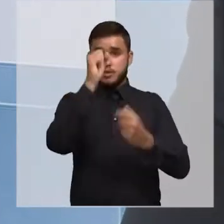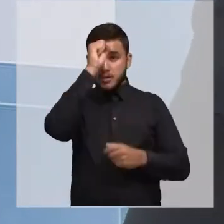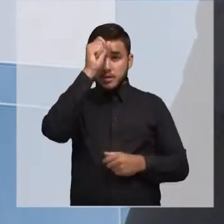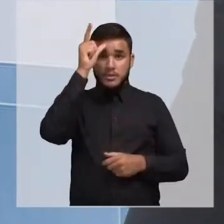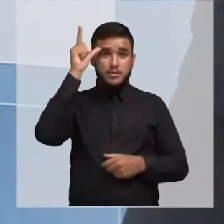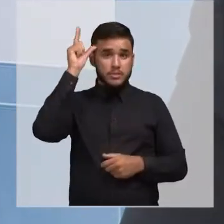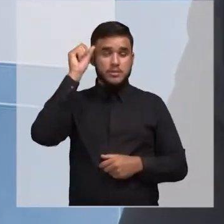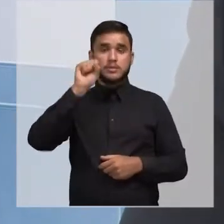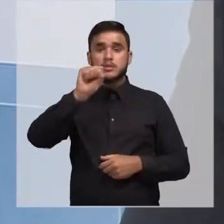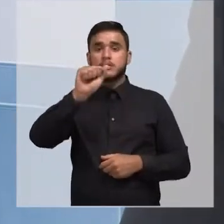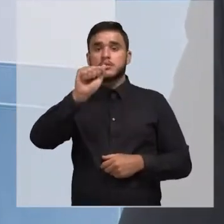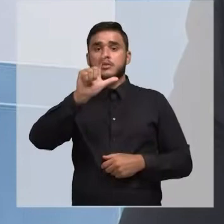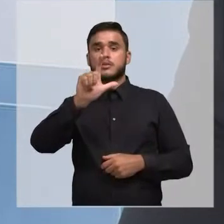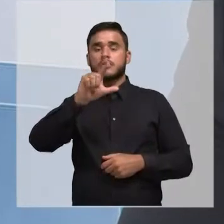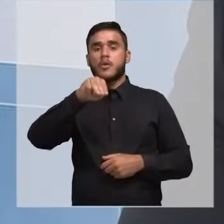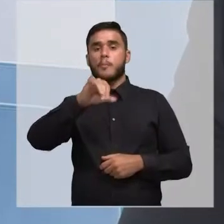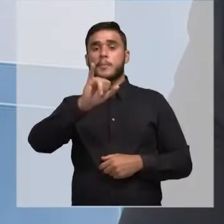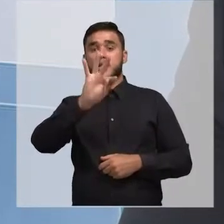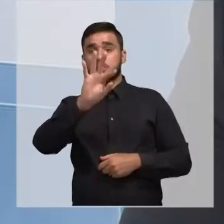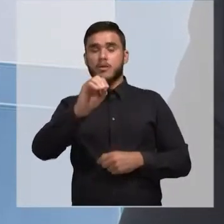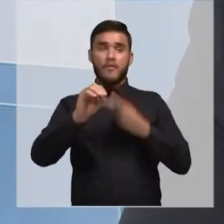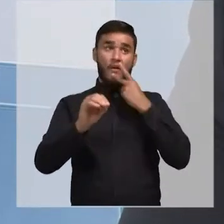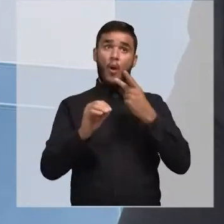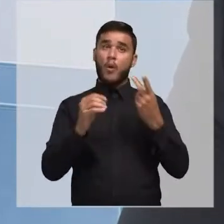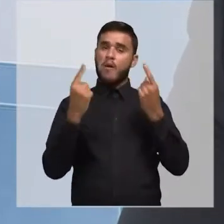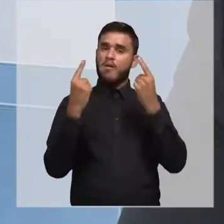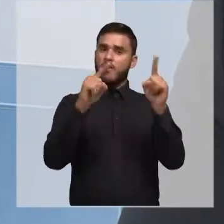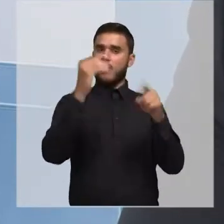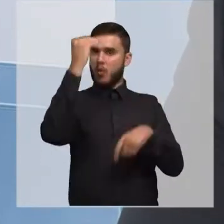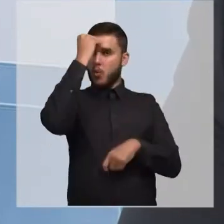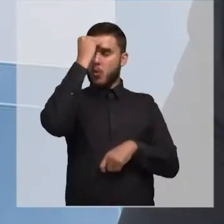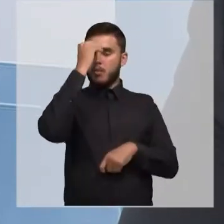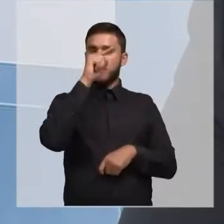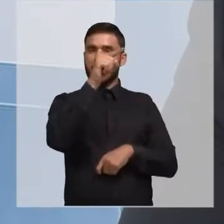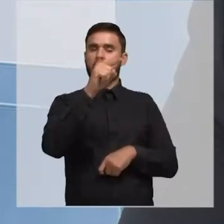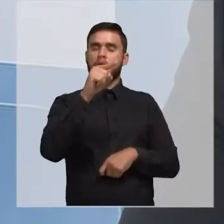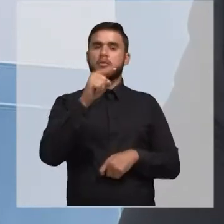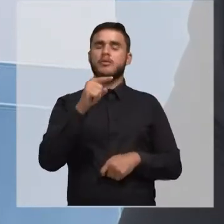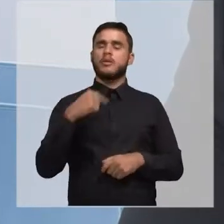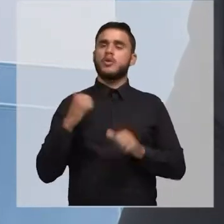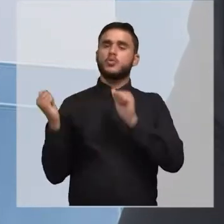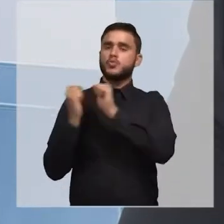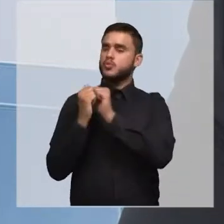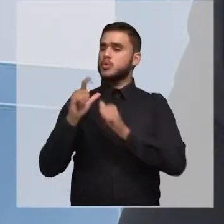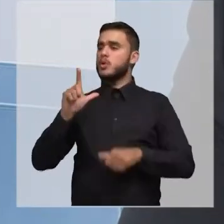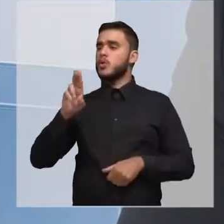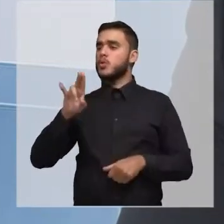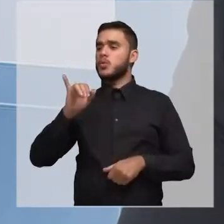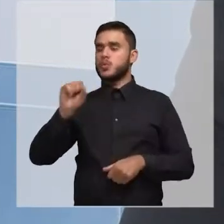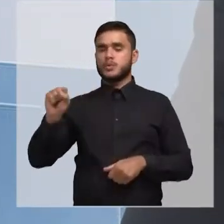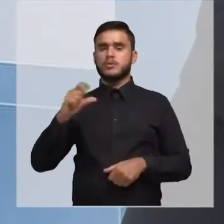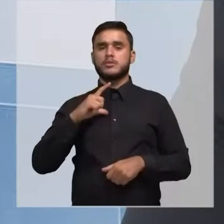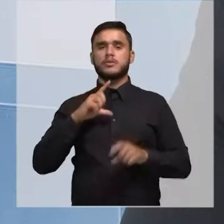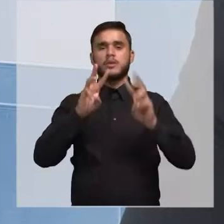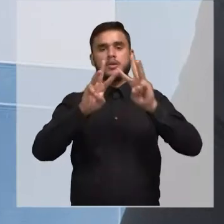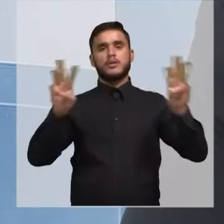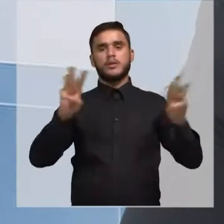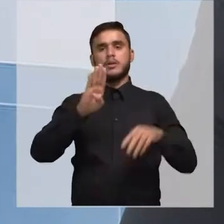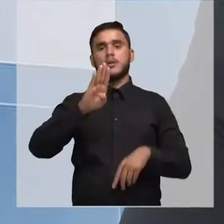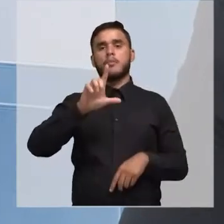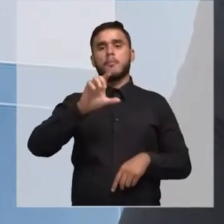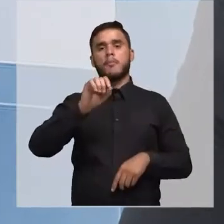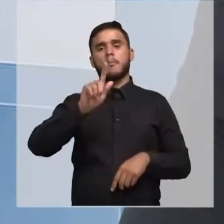com o Luiz, que é o programa Hora da Verdade, e o programa, e o blog do Hora da Verdade, o Luiz tem um blog dele também,